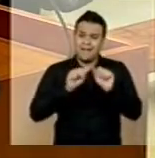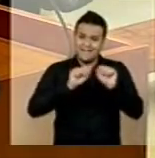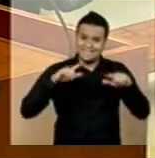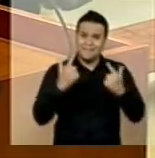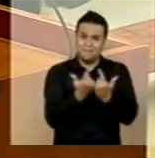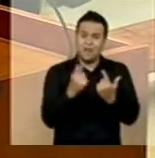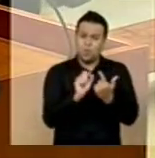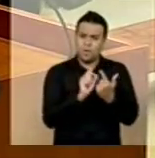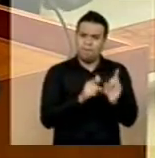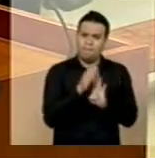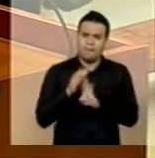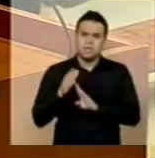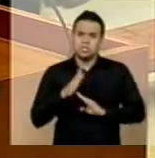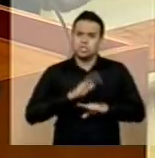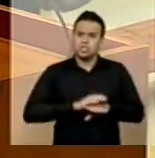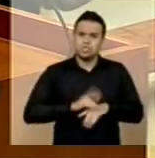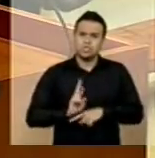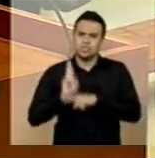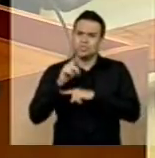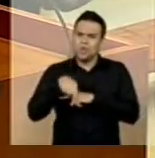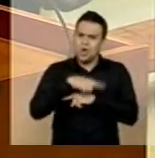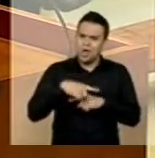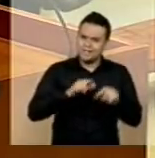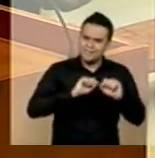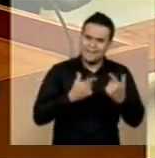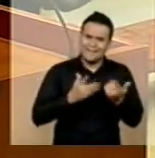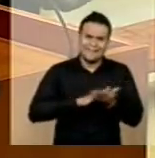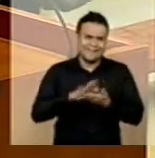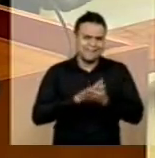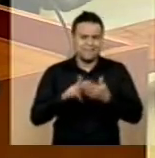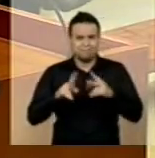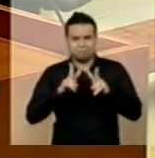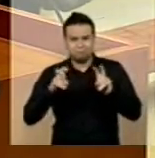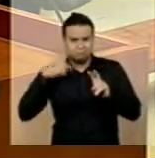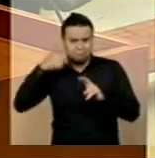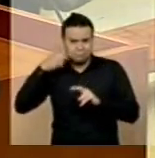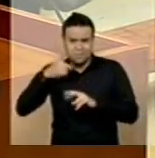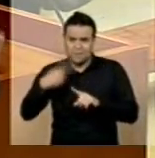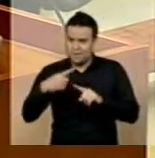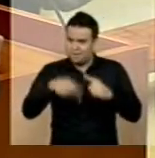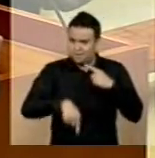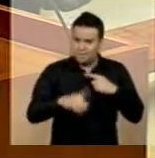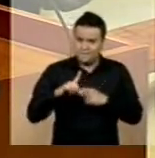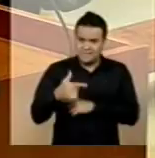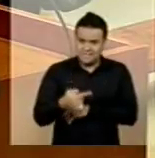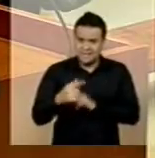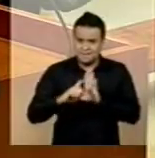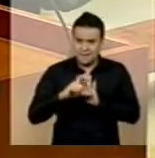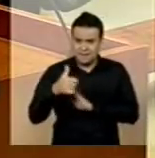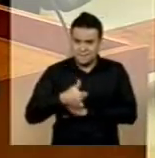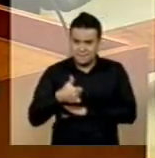disciplinar absolutamente nada sobre deputados estaduais sob pena de violar o 27 parágrafo 1º.